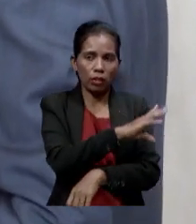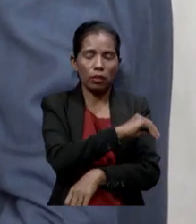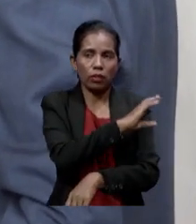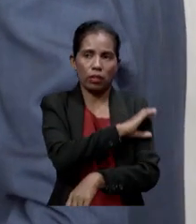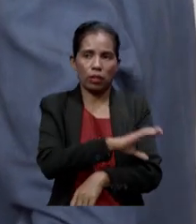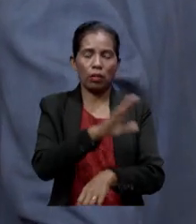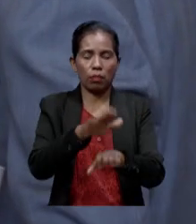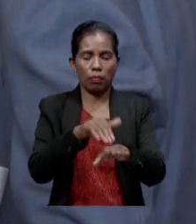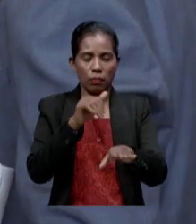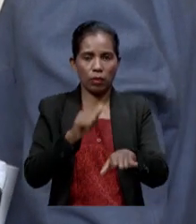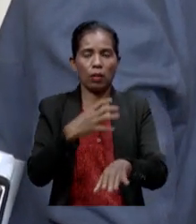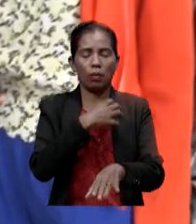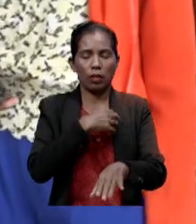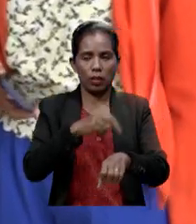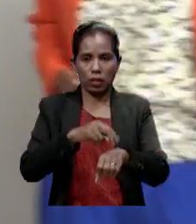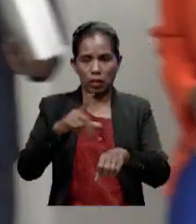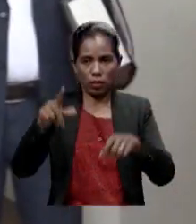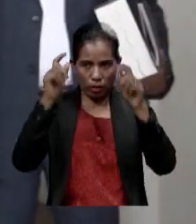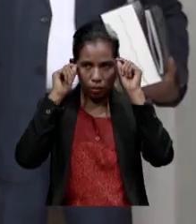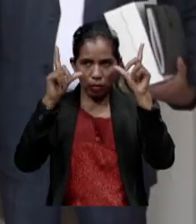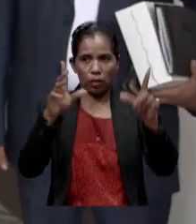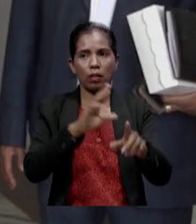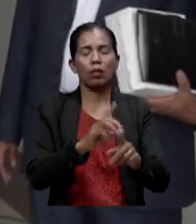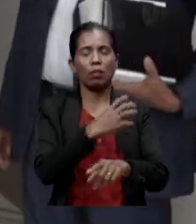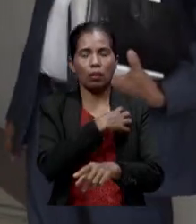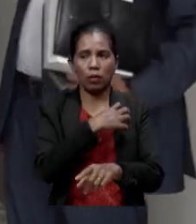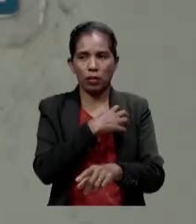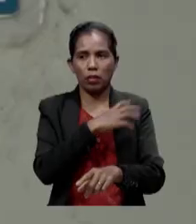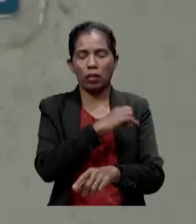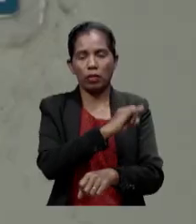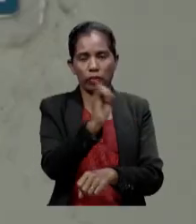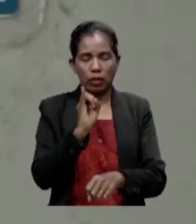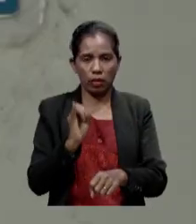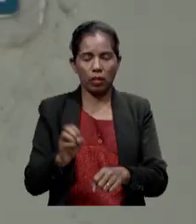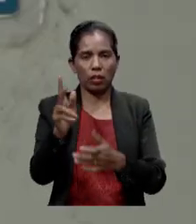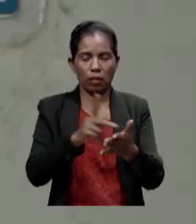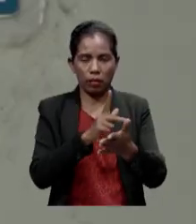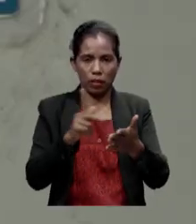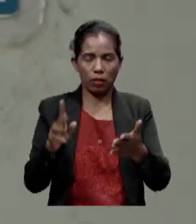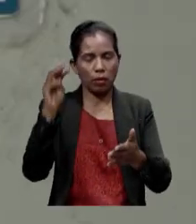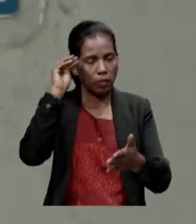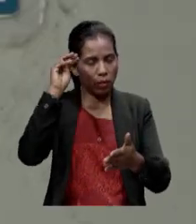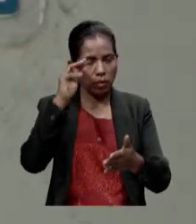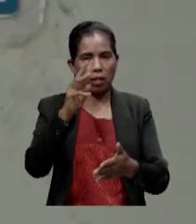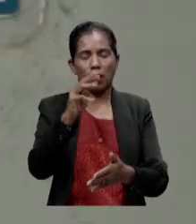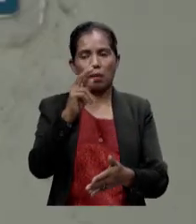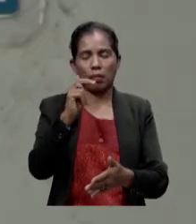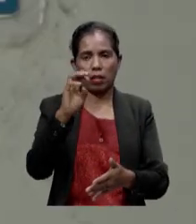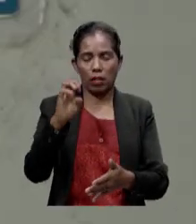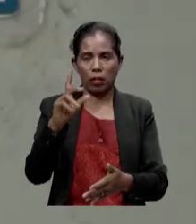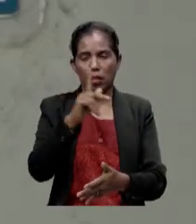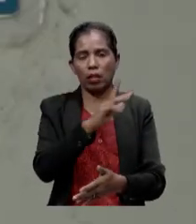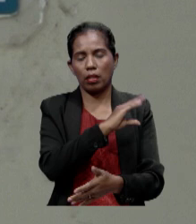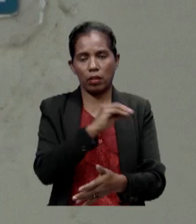bolo urgente, Polícia Nacional Timor-Leste, Polícia Científica e Investigação Criminal, no Ministério Negócio Estrangeiro na